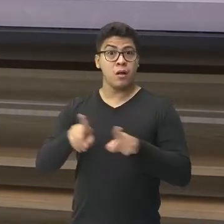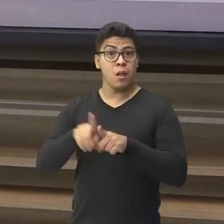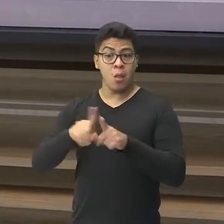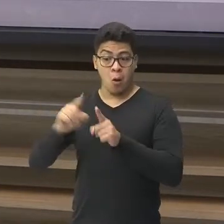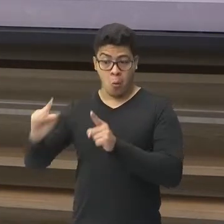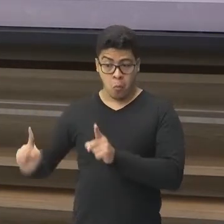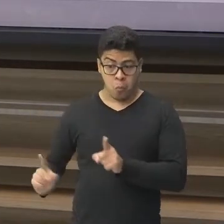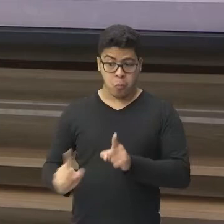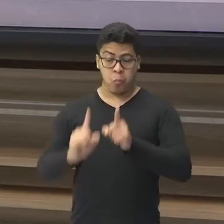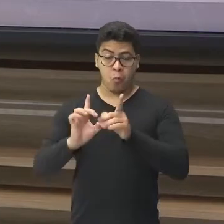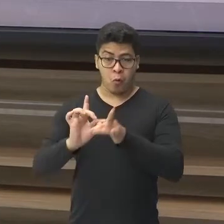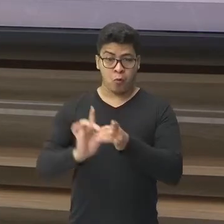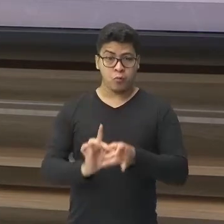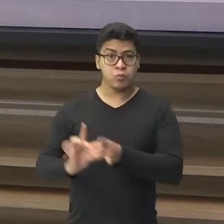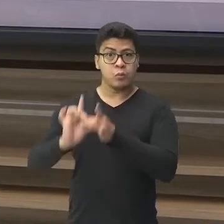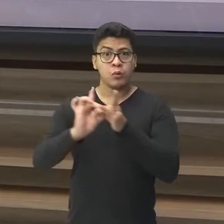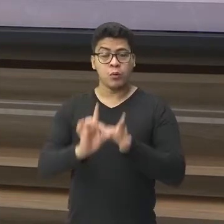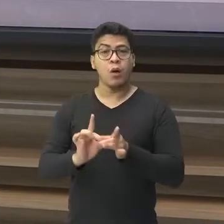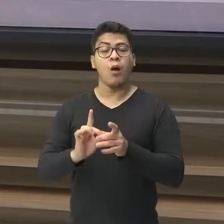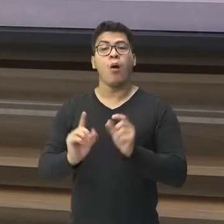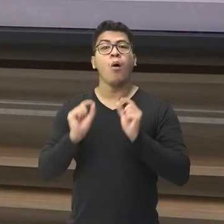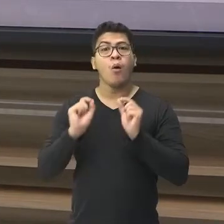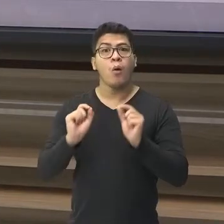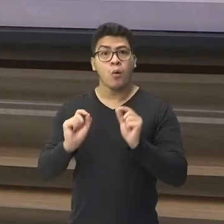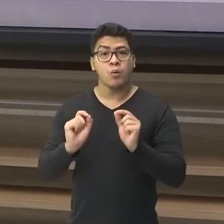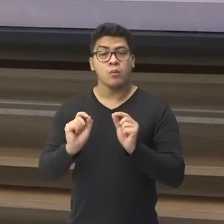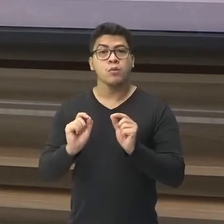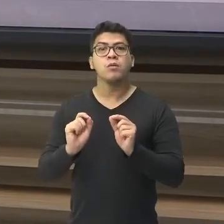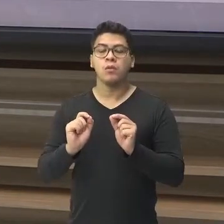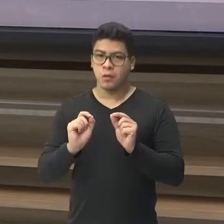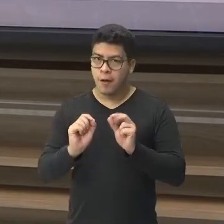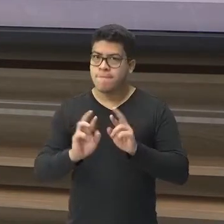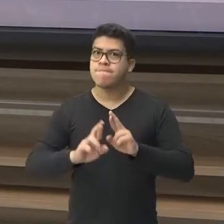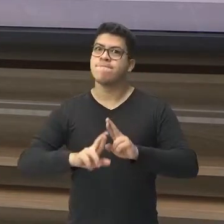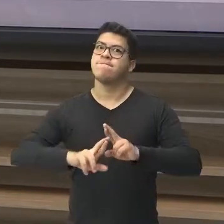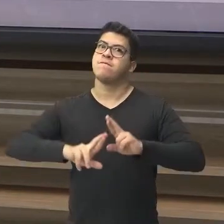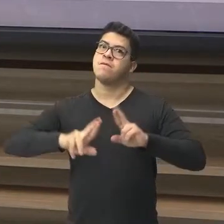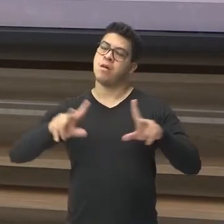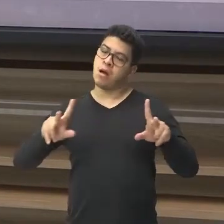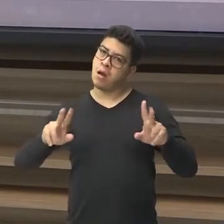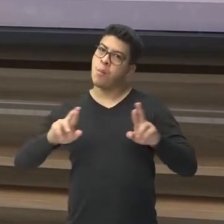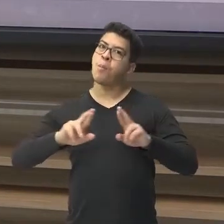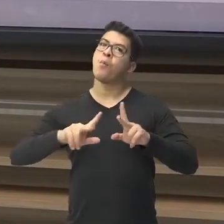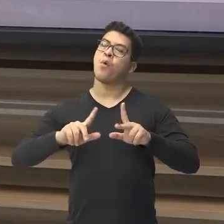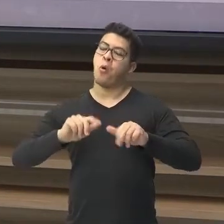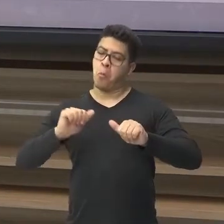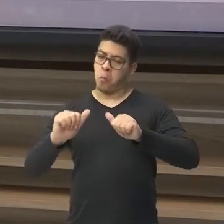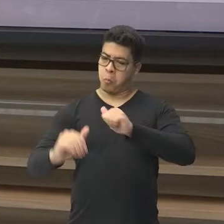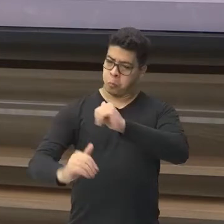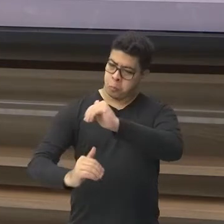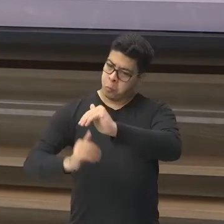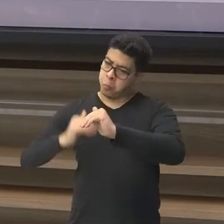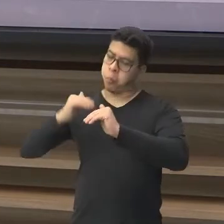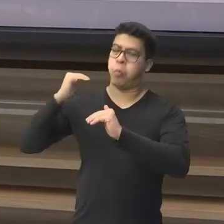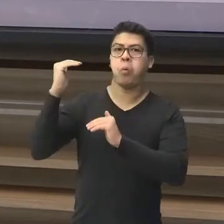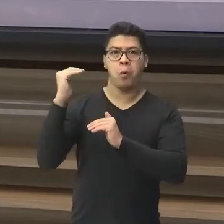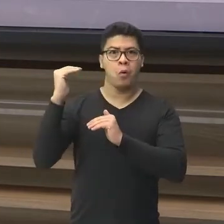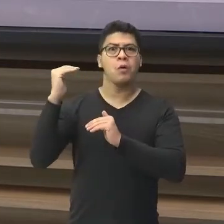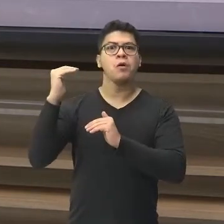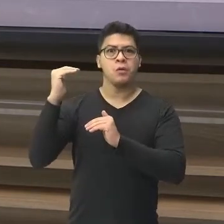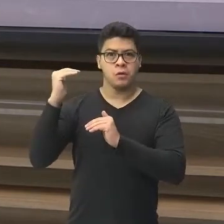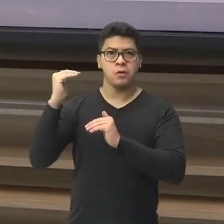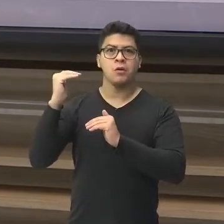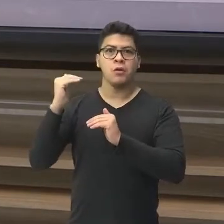do lado dos aliados, isso vai fazer muita diferença. O poder de fogo